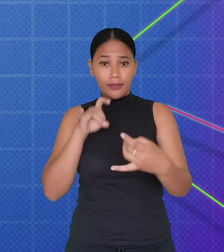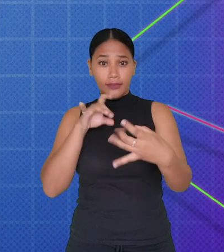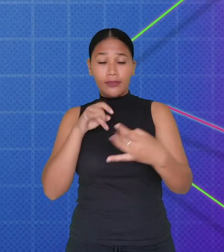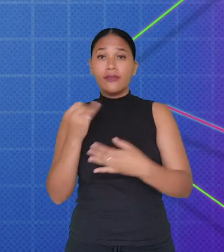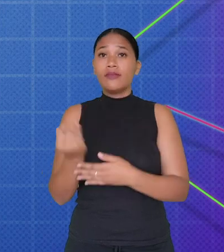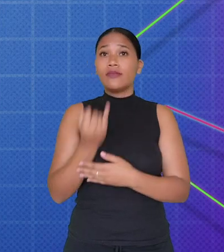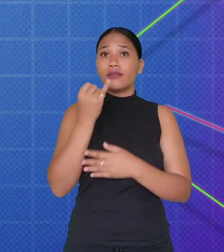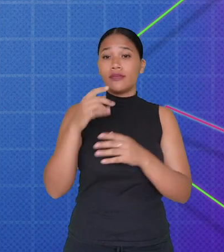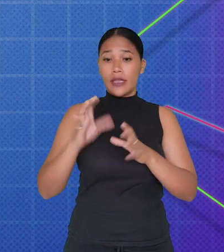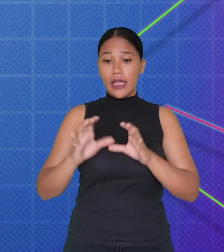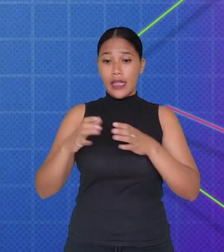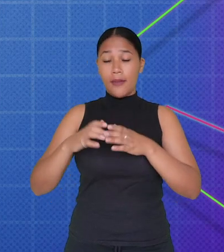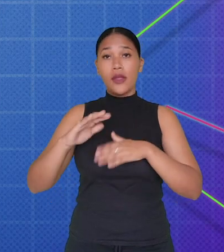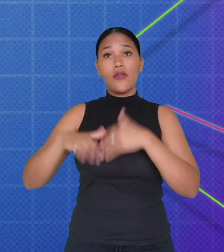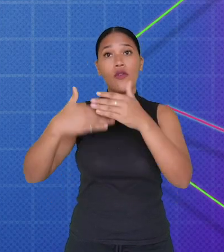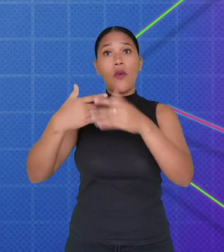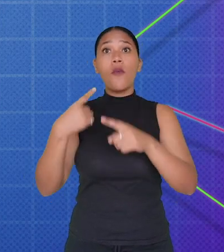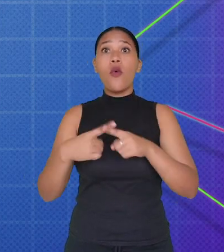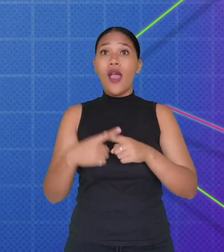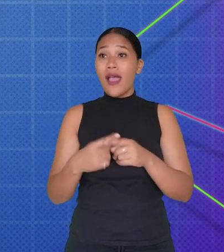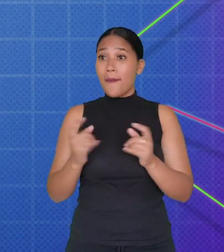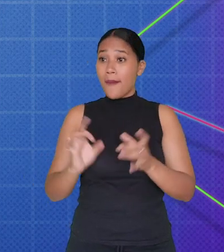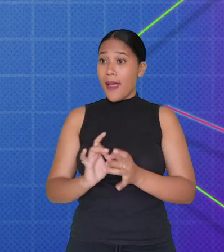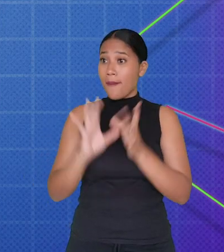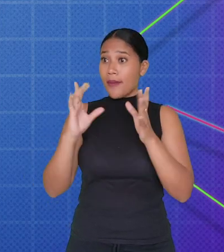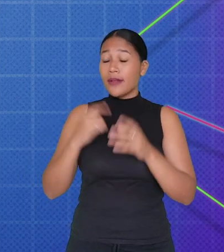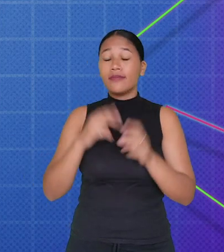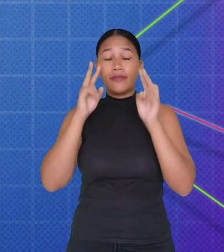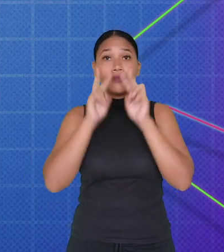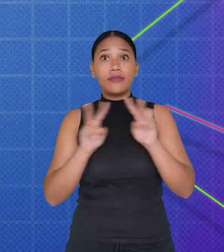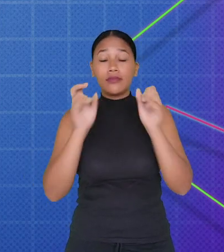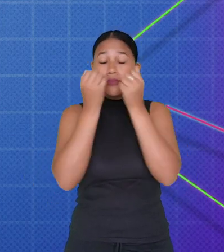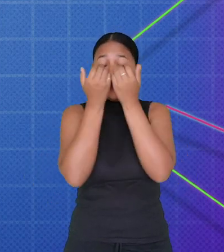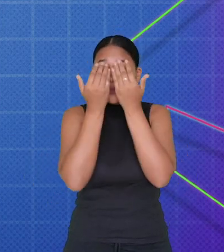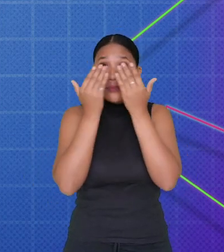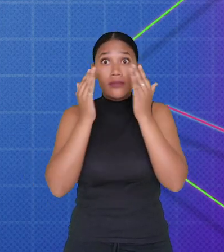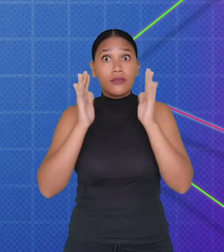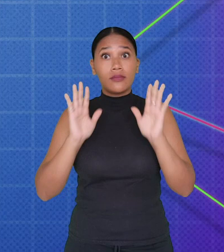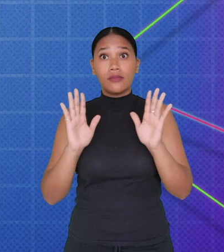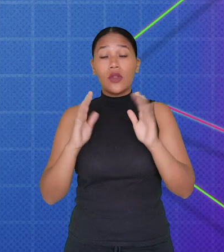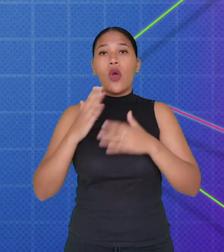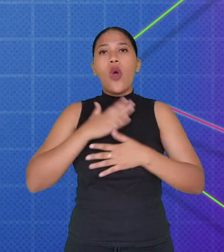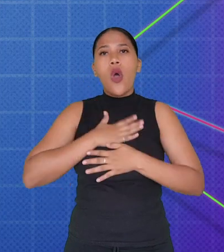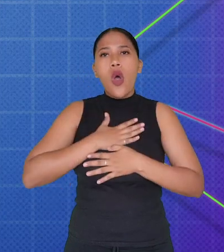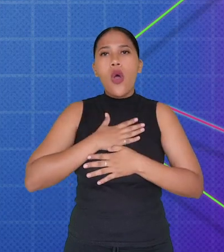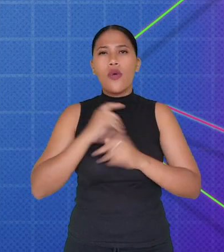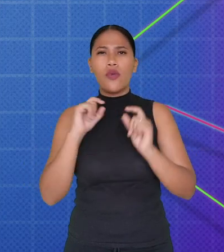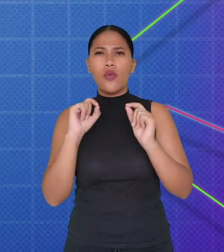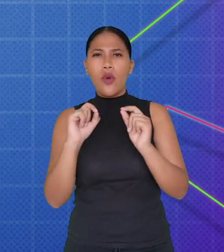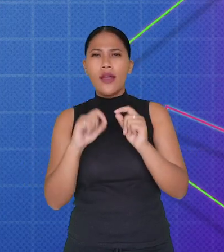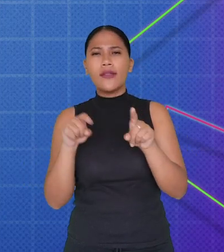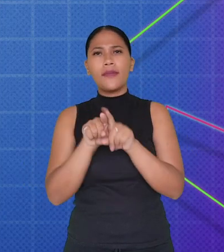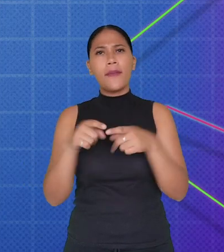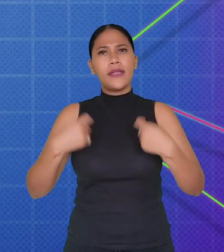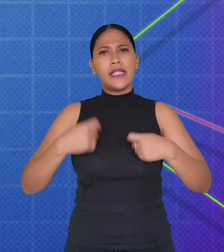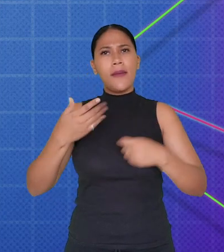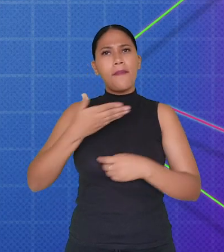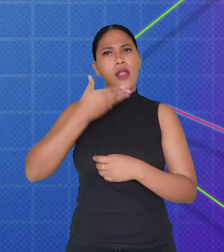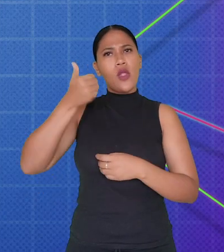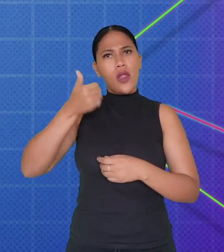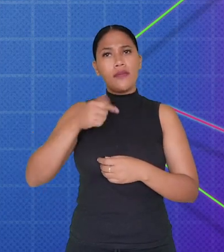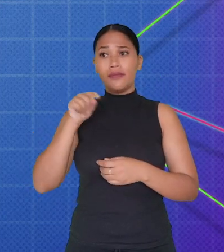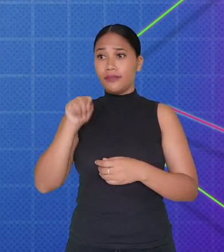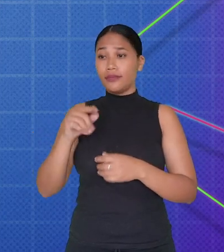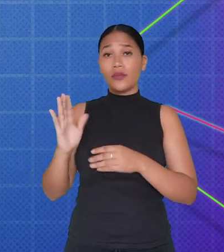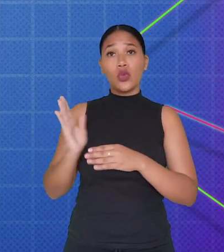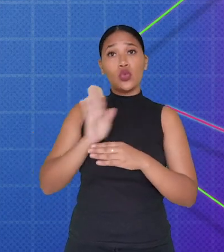são importantes para a equipe de desenvolvimento pois eles permitem que eles têm uma visão mais clara do que os jogadores gostam e do que precisam